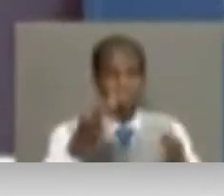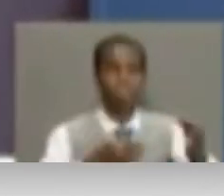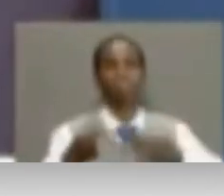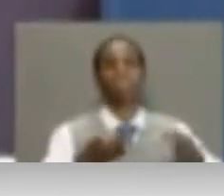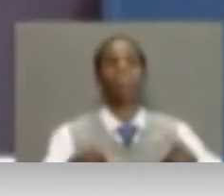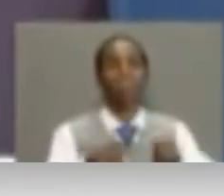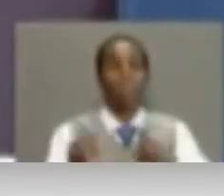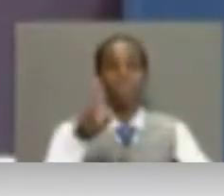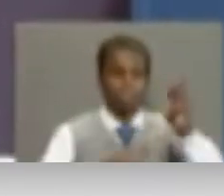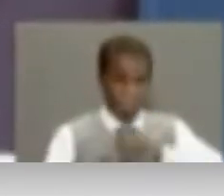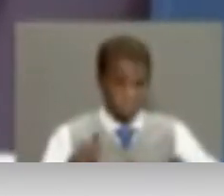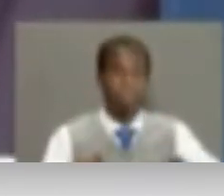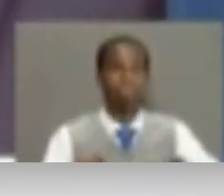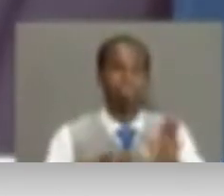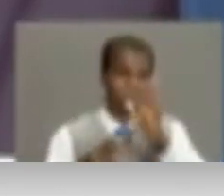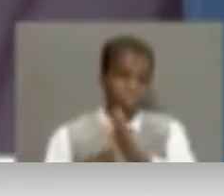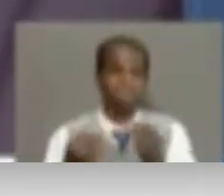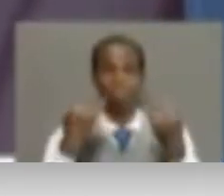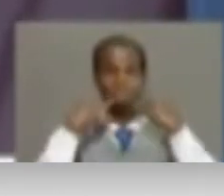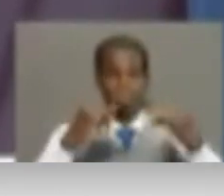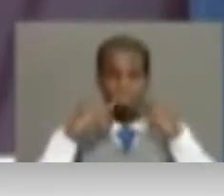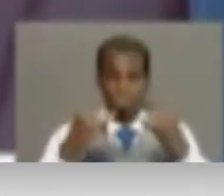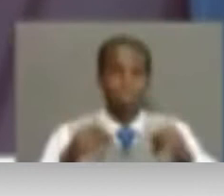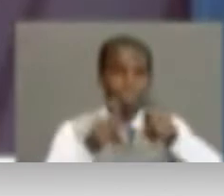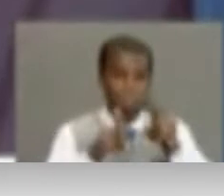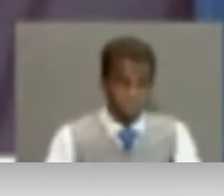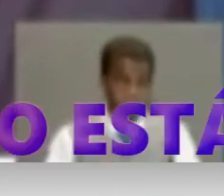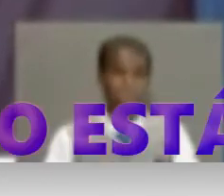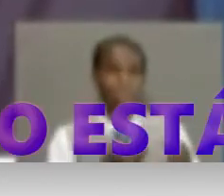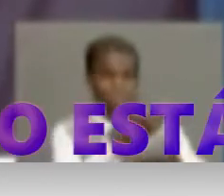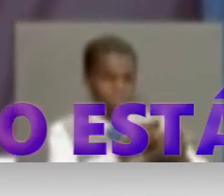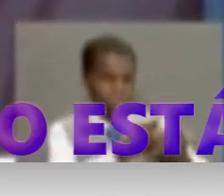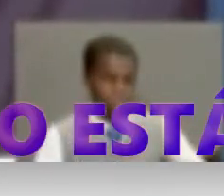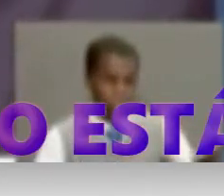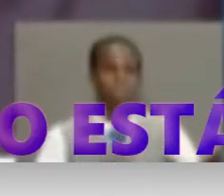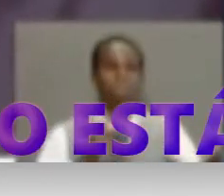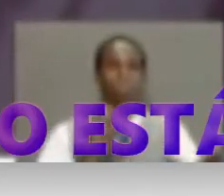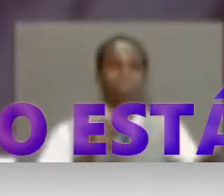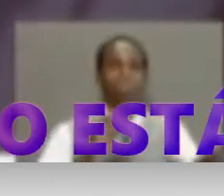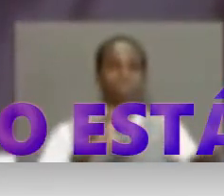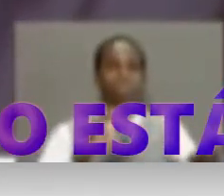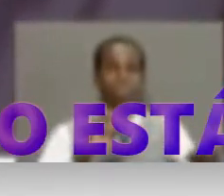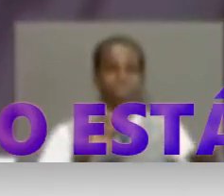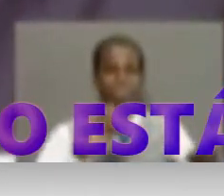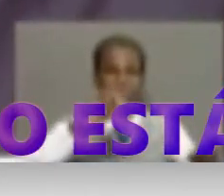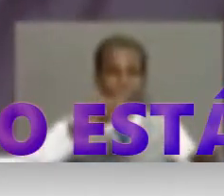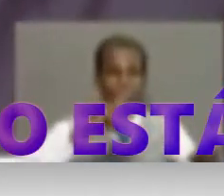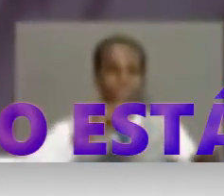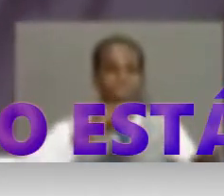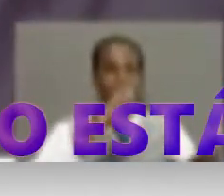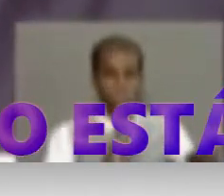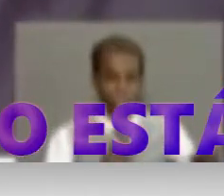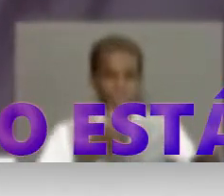isso que o acórdão, portanto, deixou de observar, ou os juízes, a maioria dos juízes deixaram de observar. A outra,